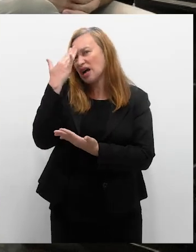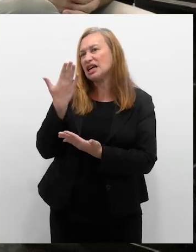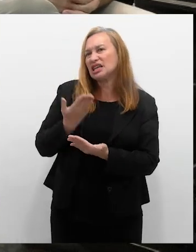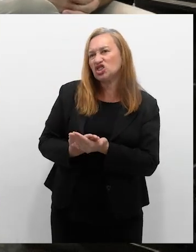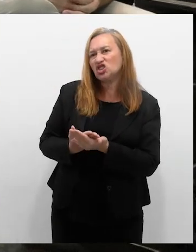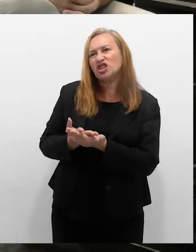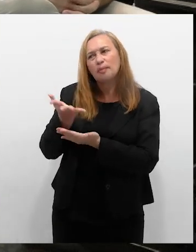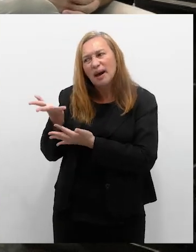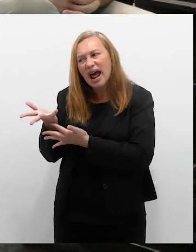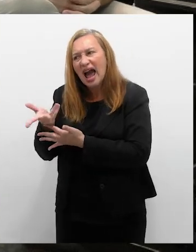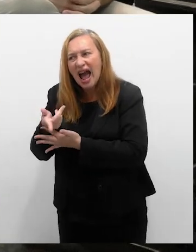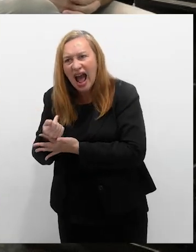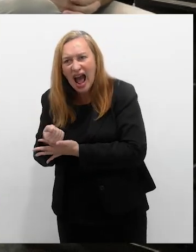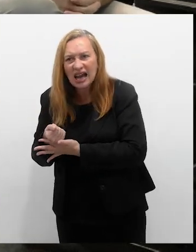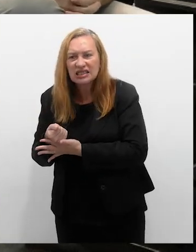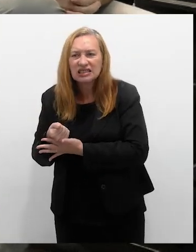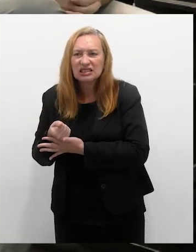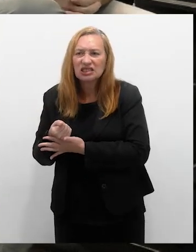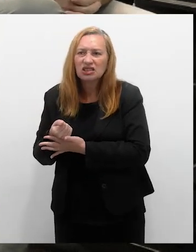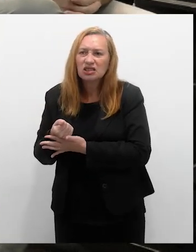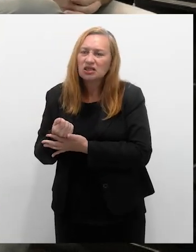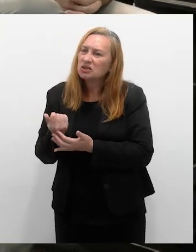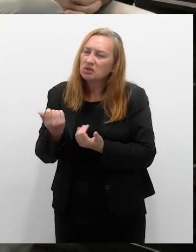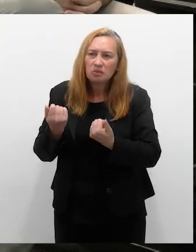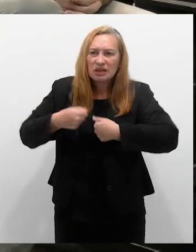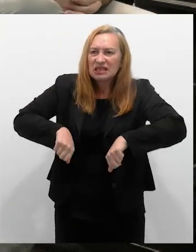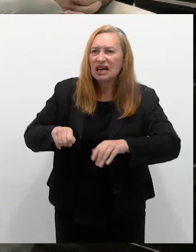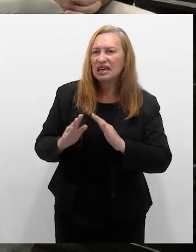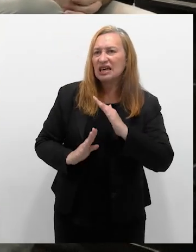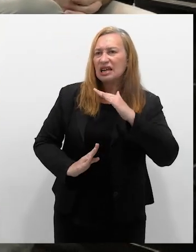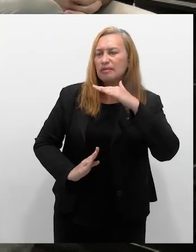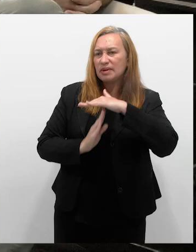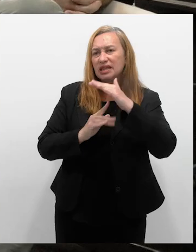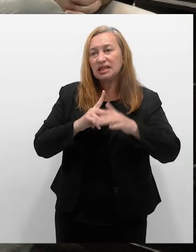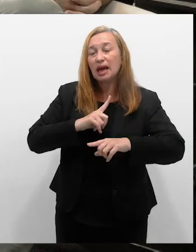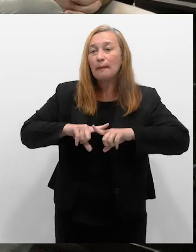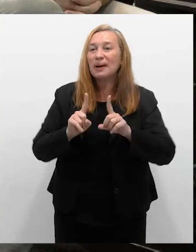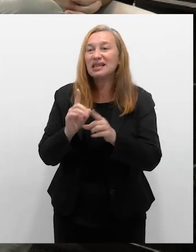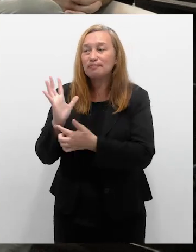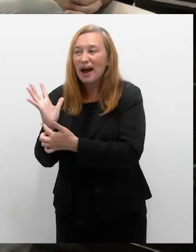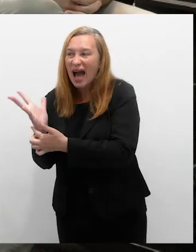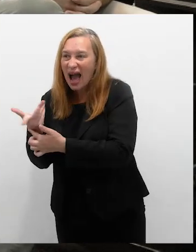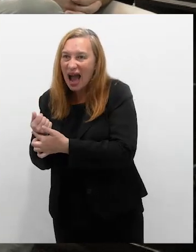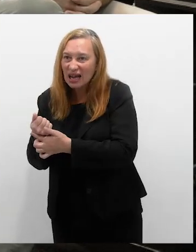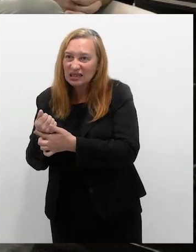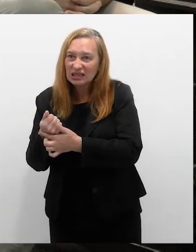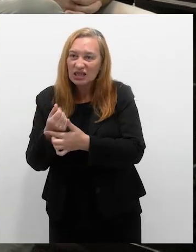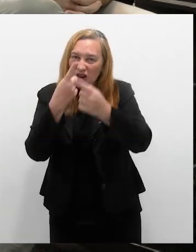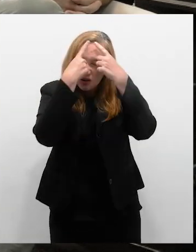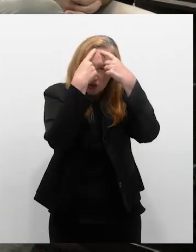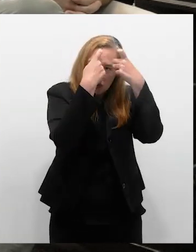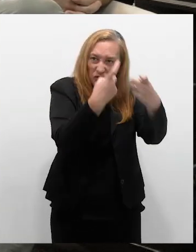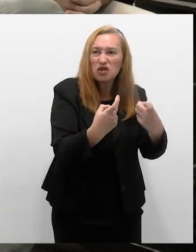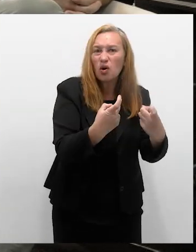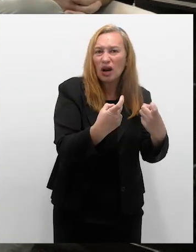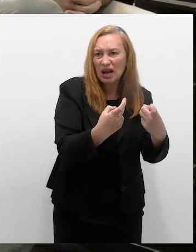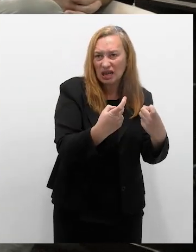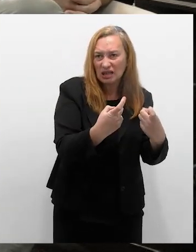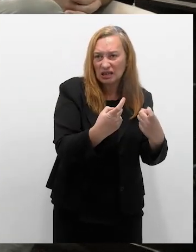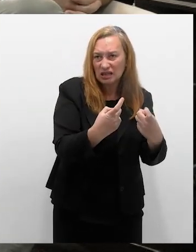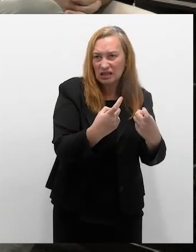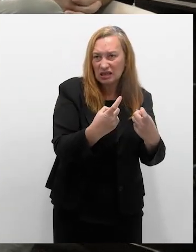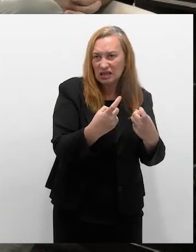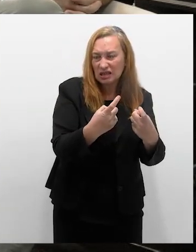acredito que para a arte em si, a gente não deveria ter limites. Agora, para arte, para violência e